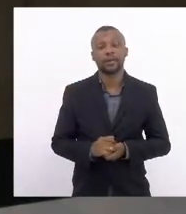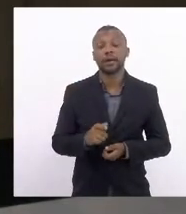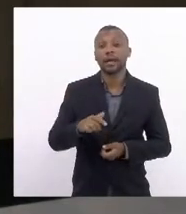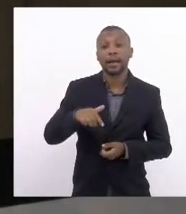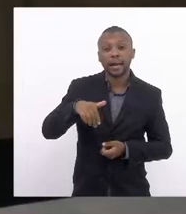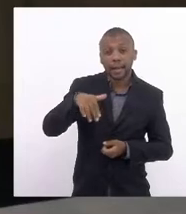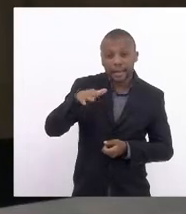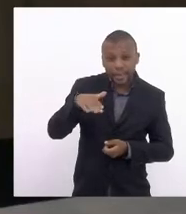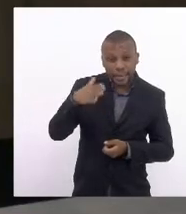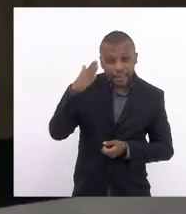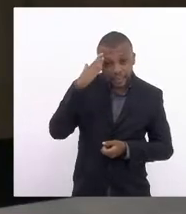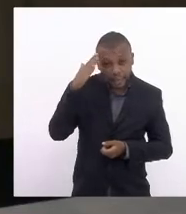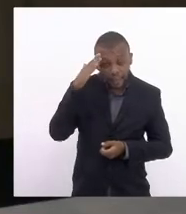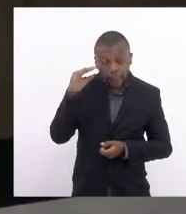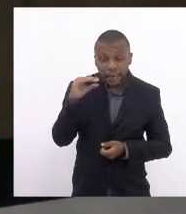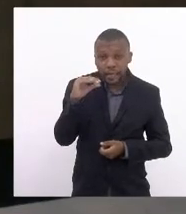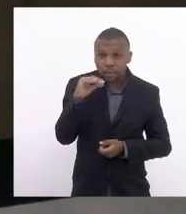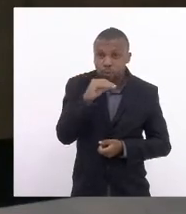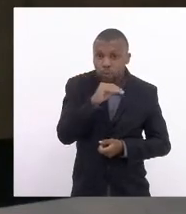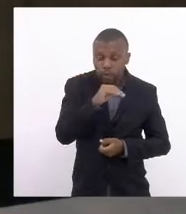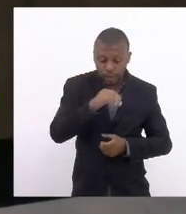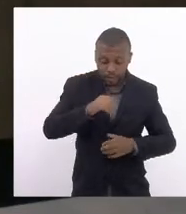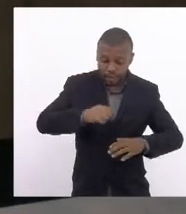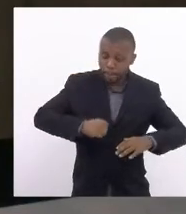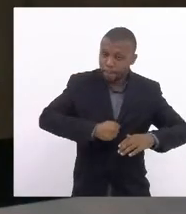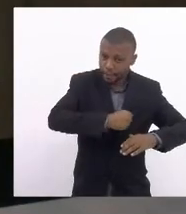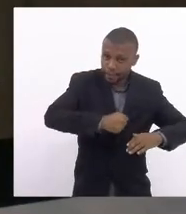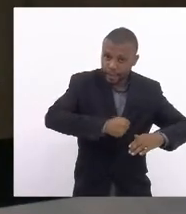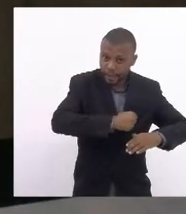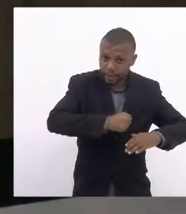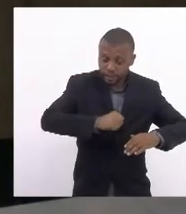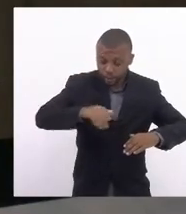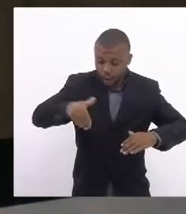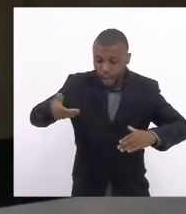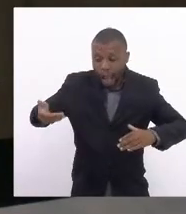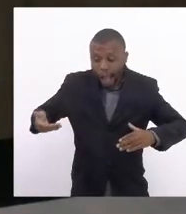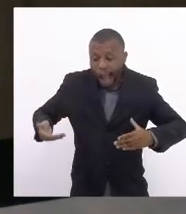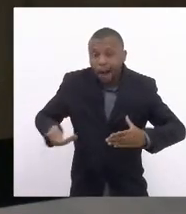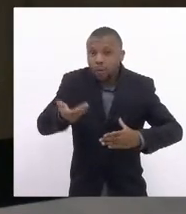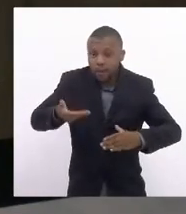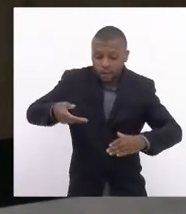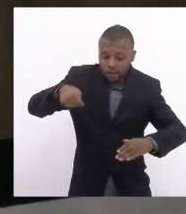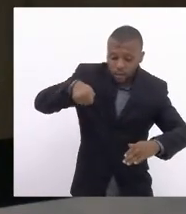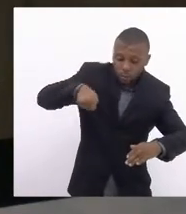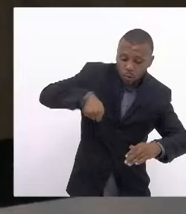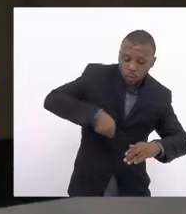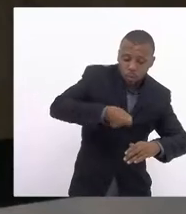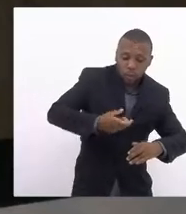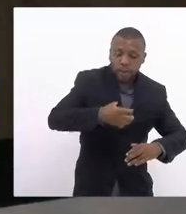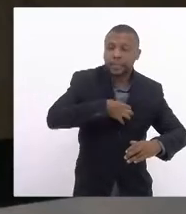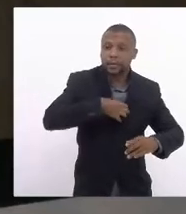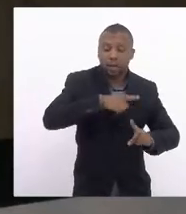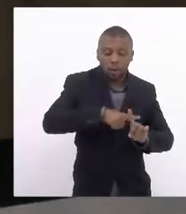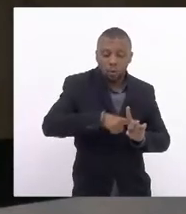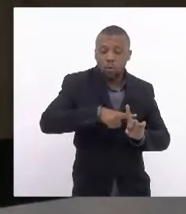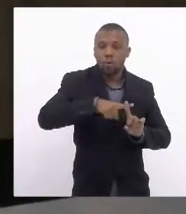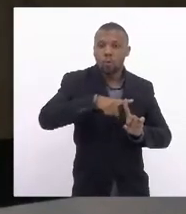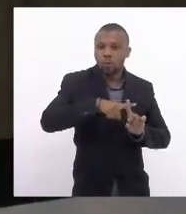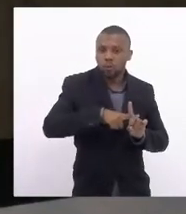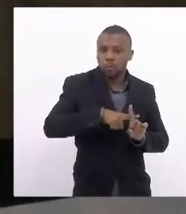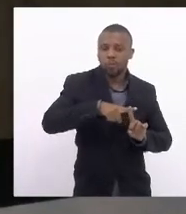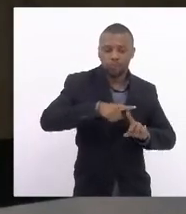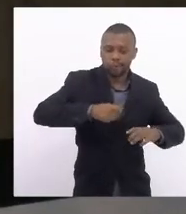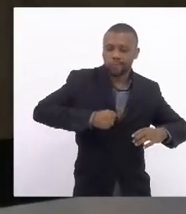é a colher que mexe. Então, eu quero dizer que eu sou a colher que mexe, que sinto a quentura da panela, porque